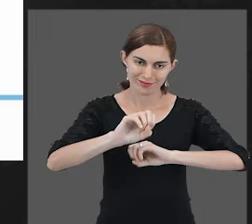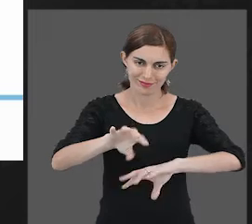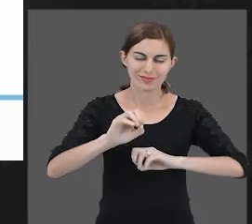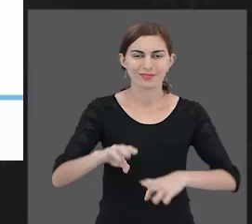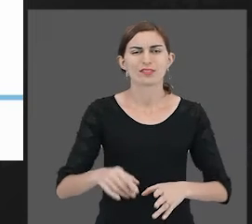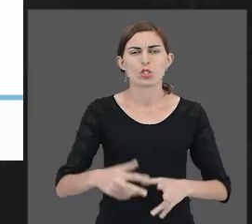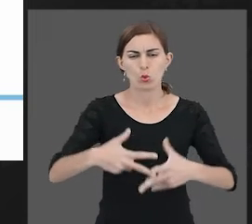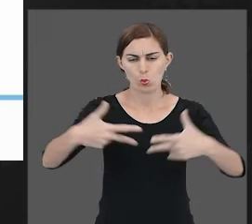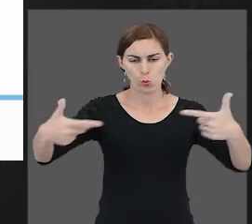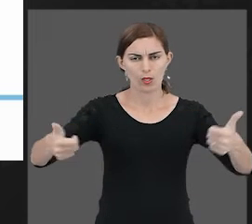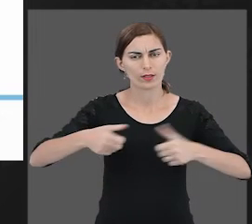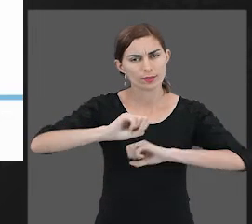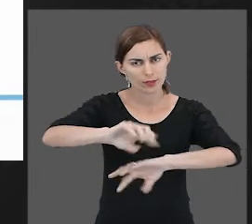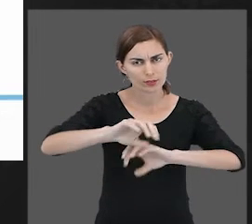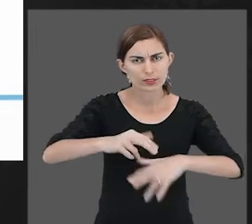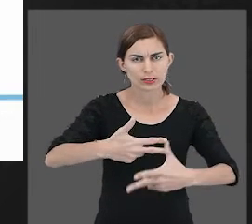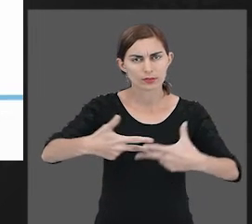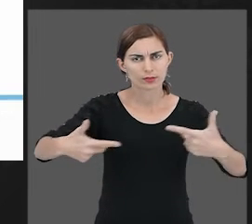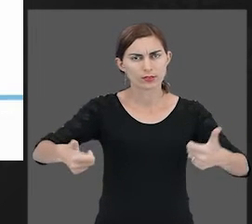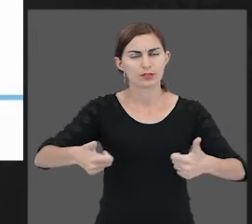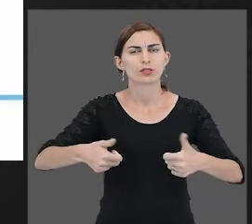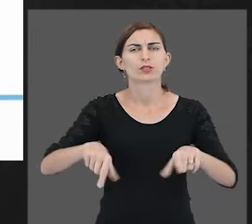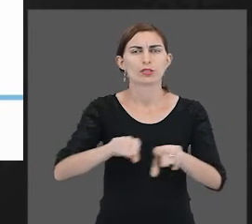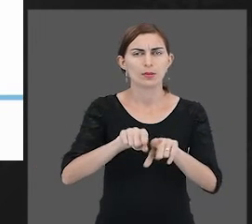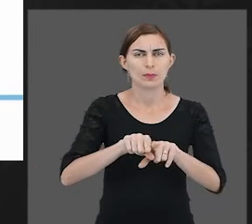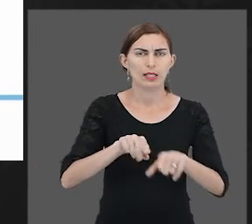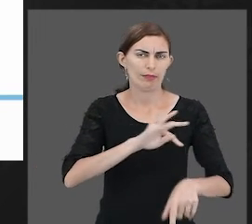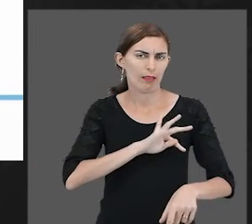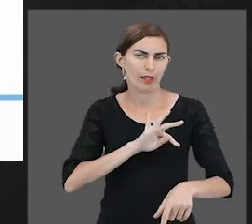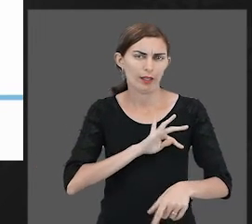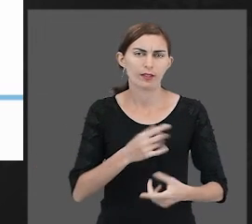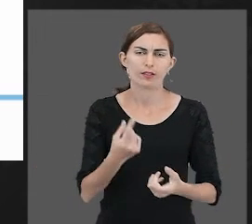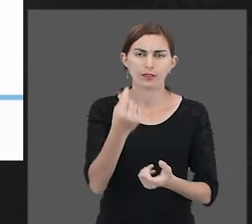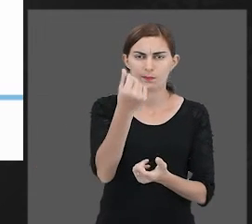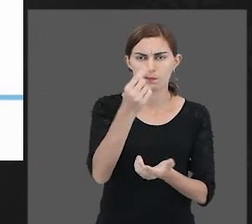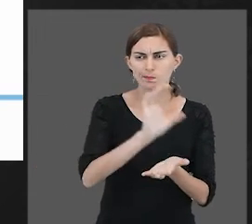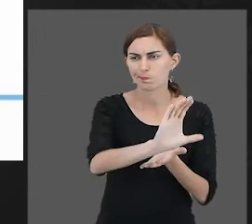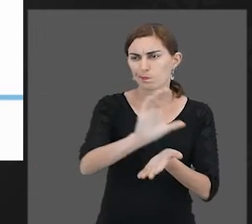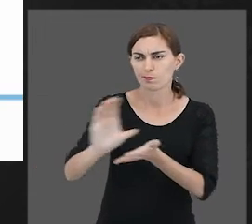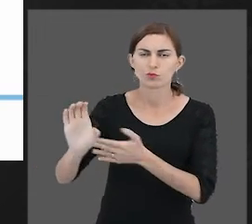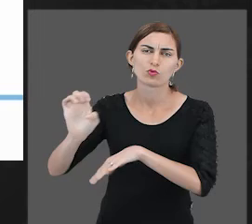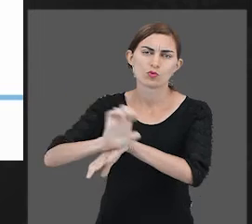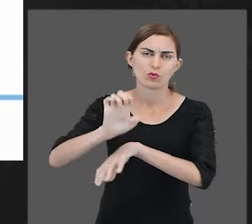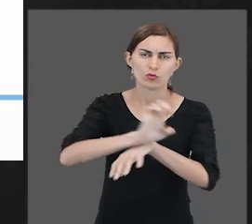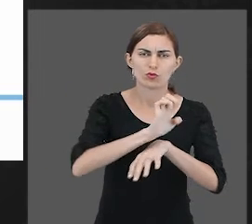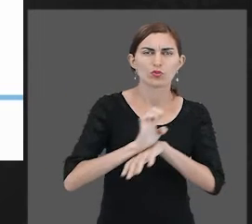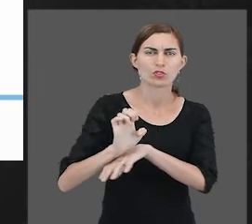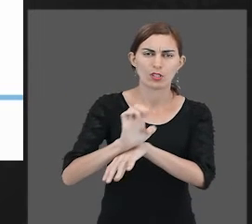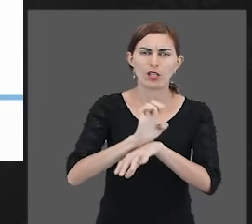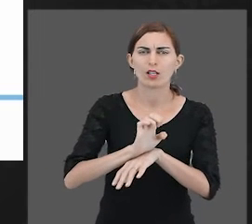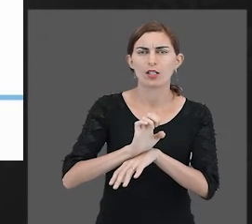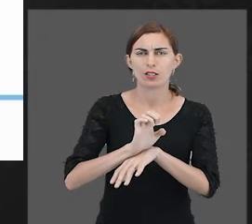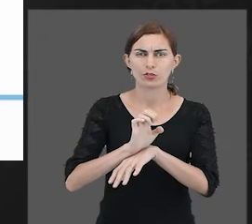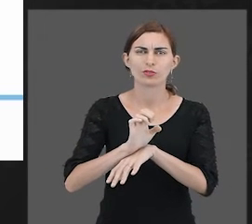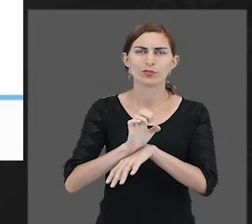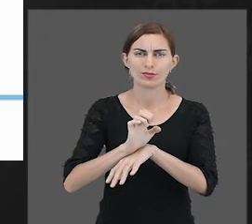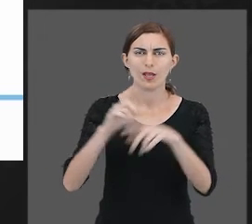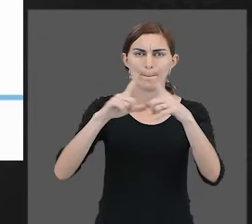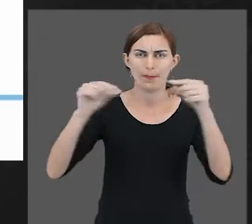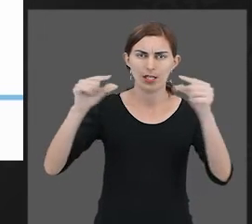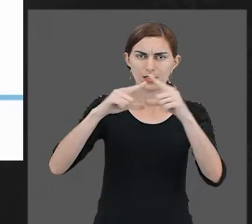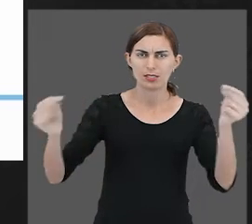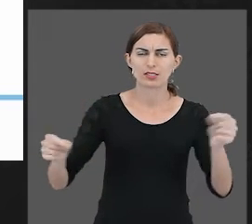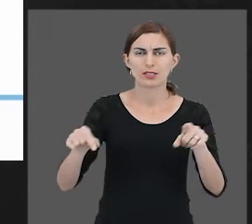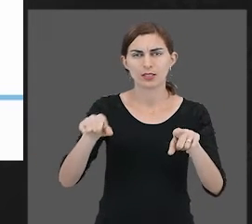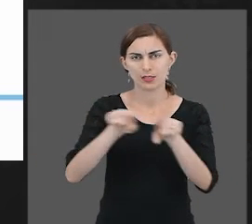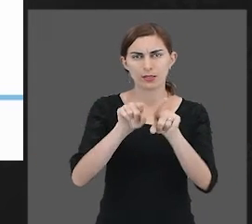padrão mínimo de qualidade do ensino, mediante assistência técnica e financeira aos estados, ao Distrito Federal e aos